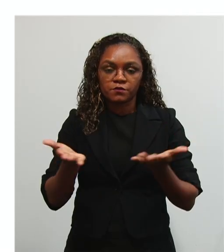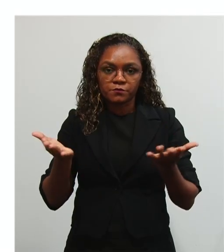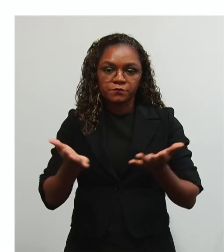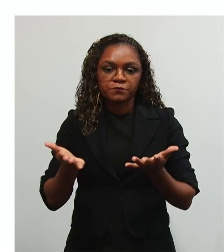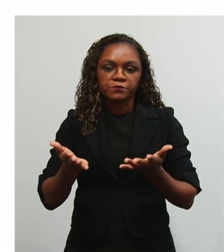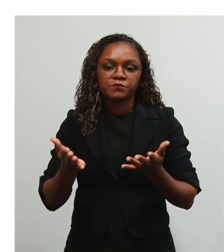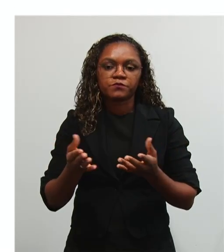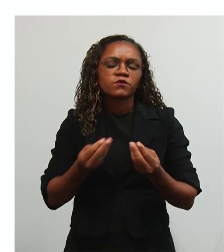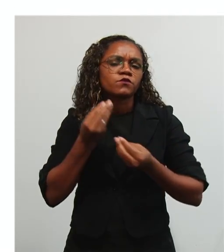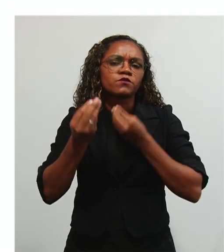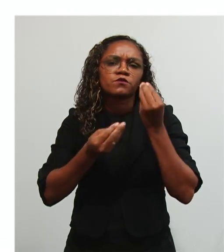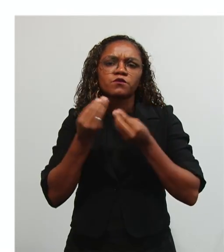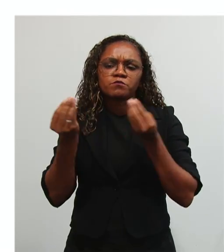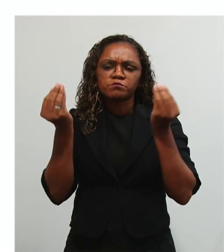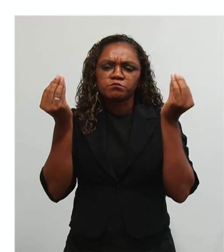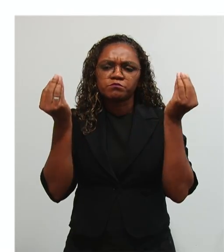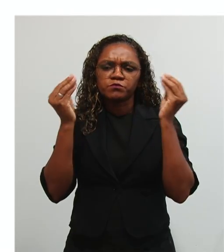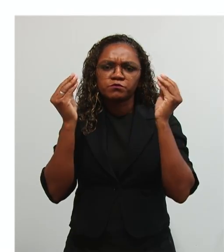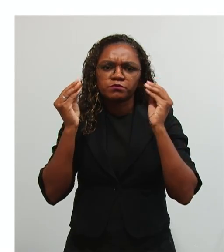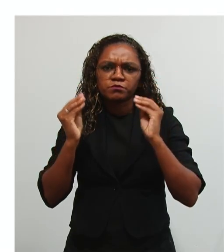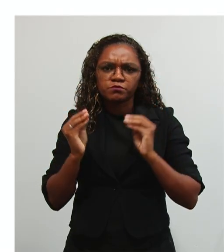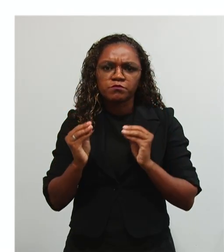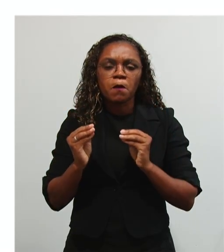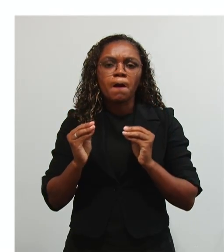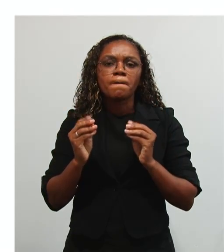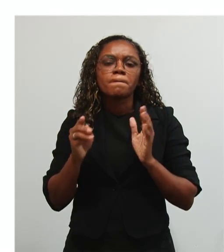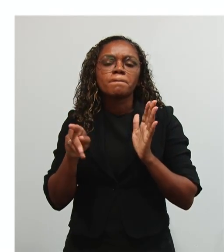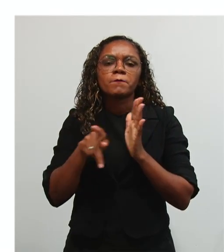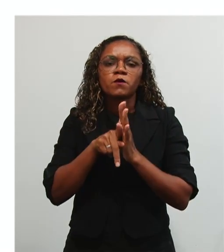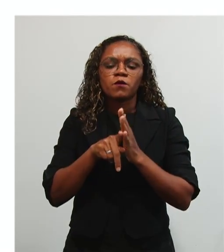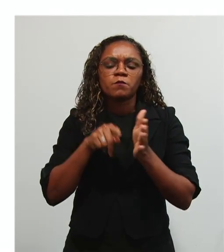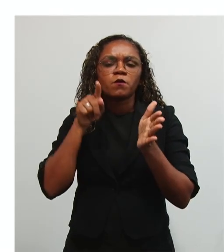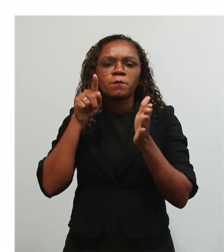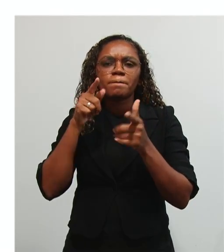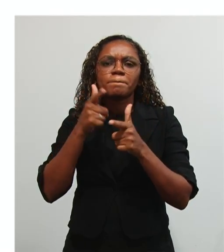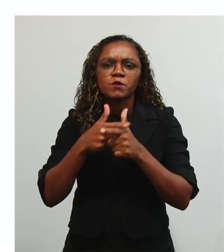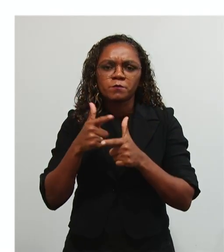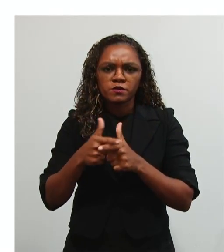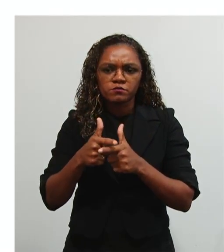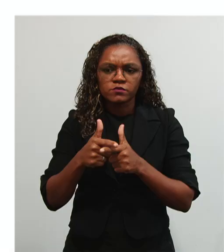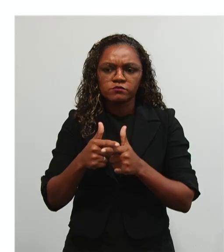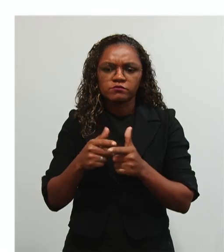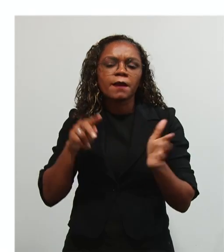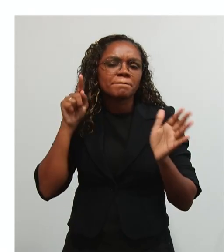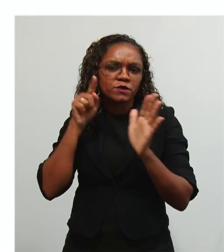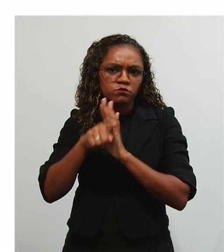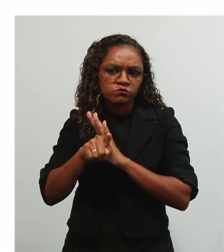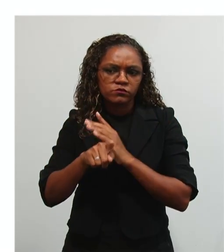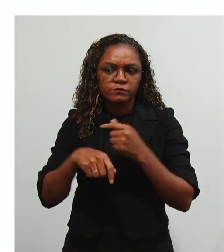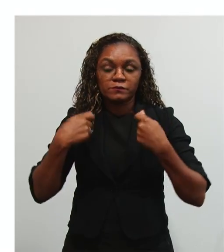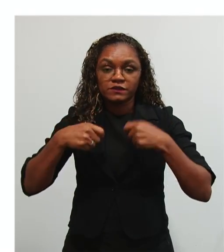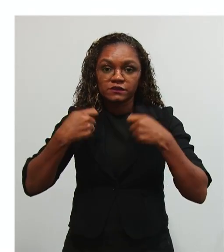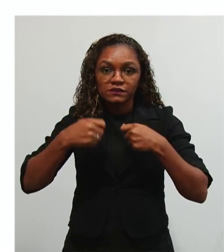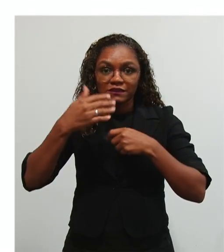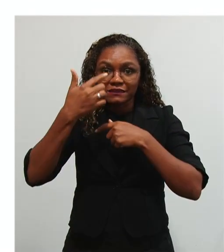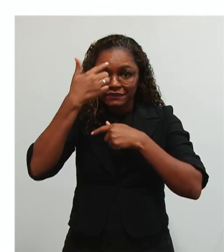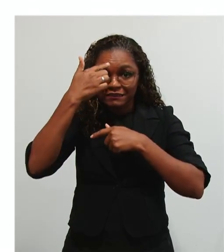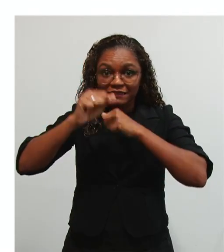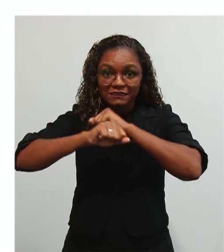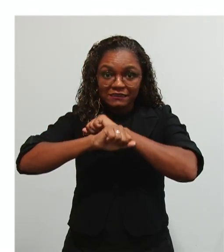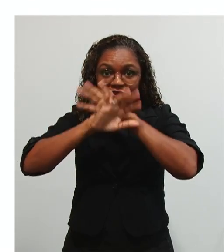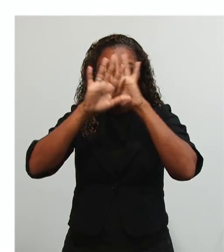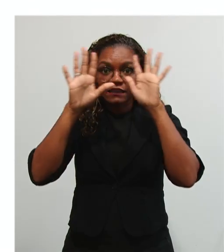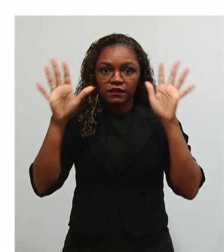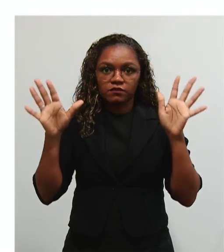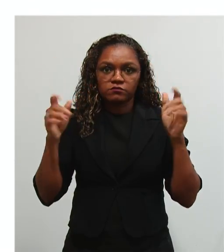Então, aqui, como formular um problema, né? Ainda dentro desse assunto. O problema, ele deve ser claro e preciso. Então, é o que eu estava